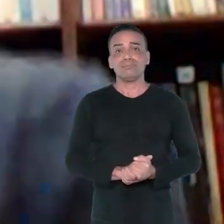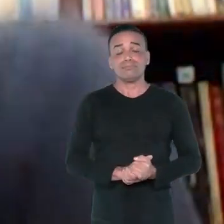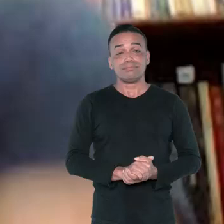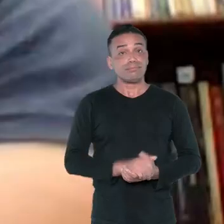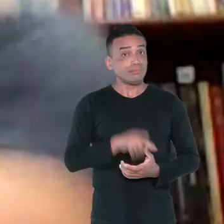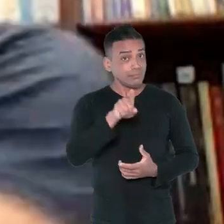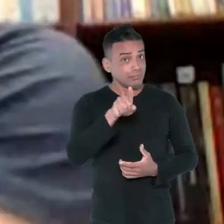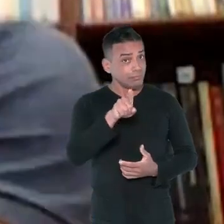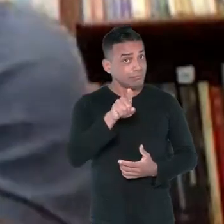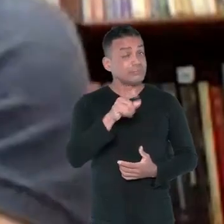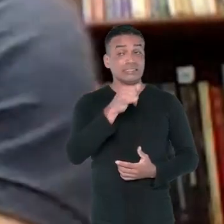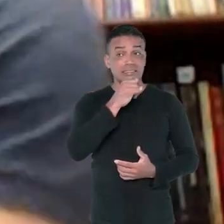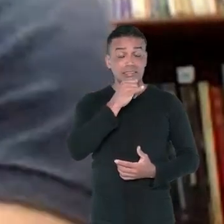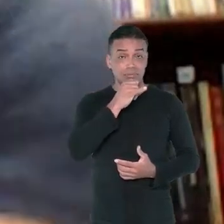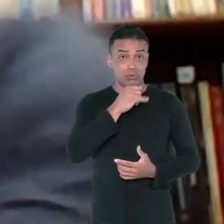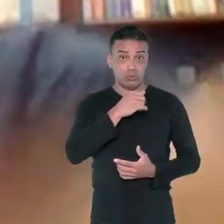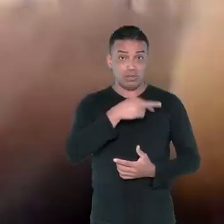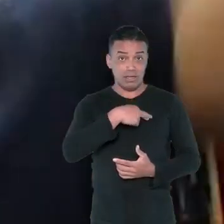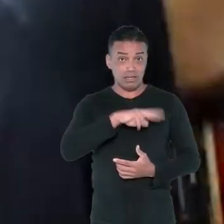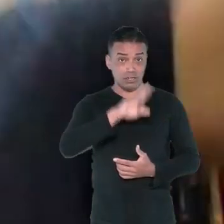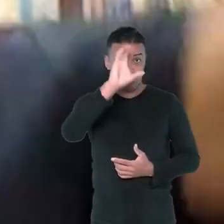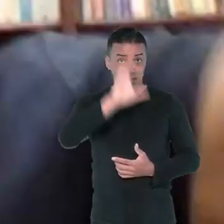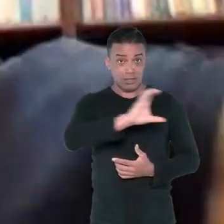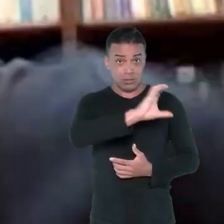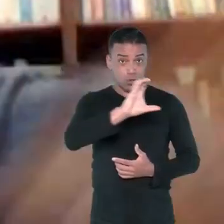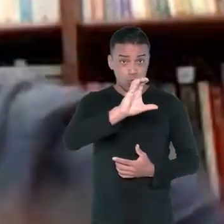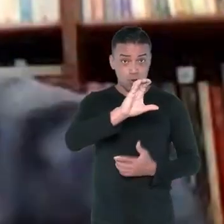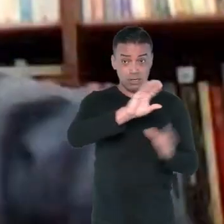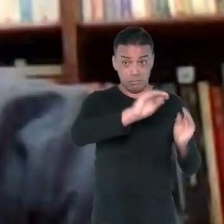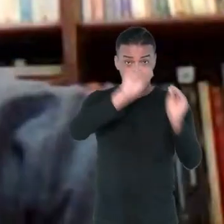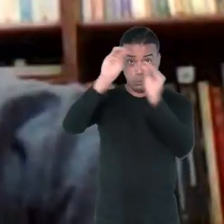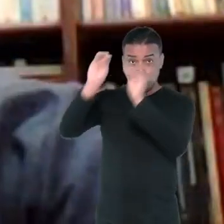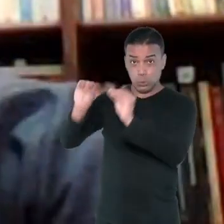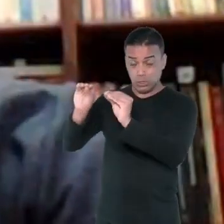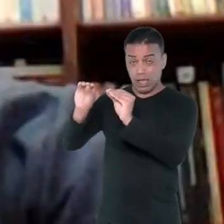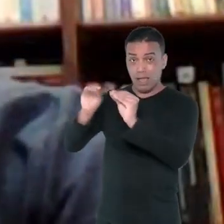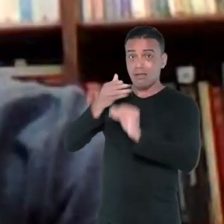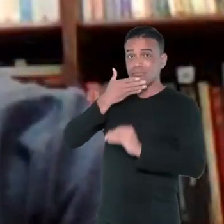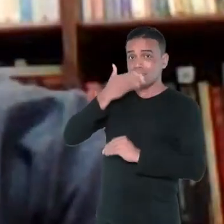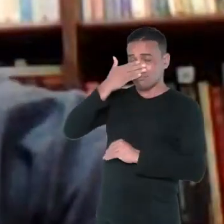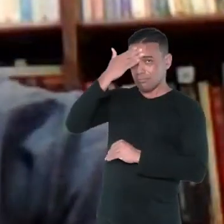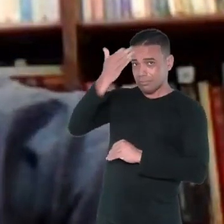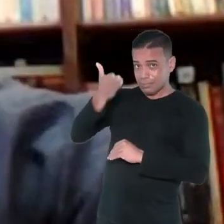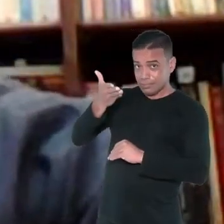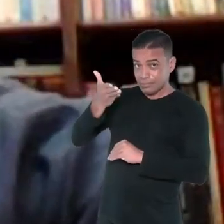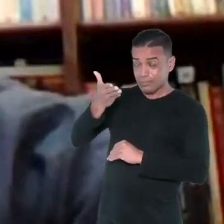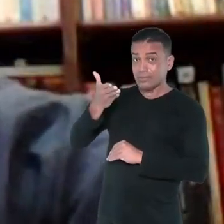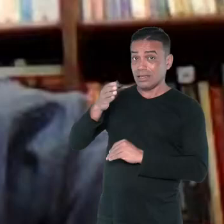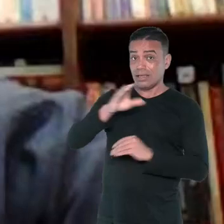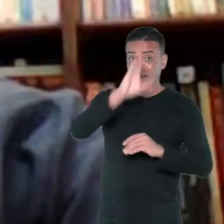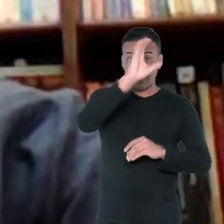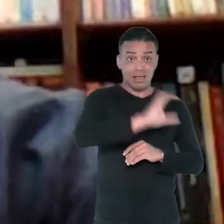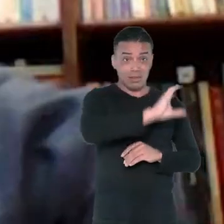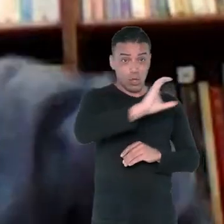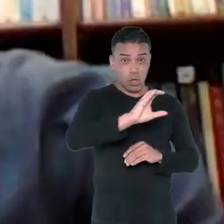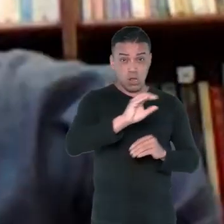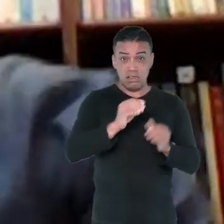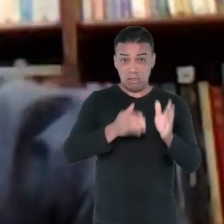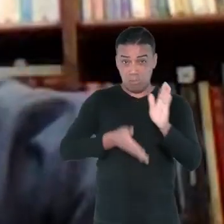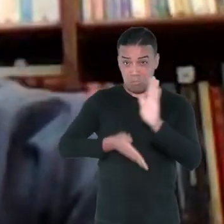Você vai deixar a religião católica para ir para a religião islâmica? Você vai deixar a religião católica para